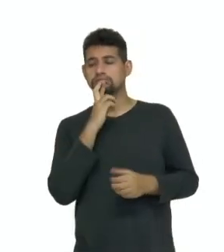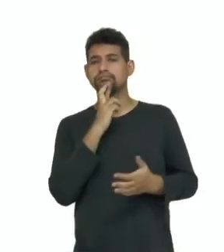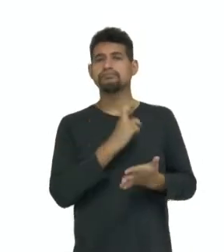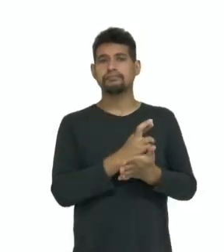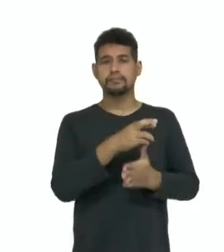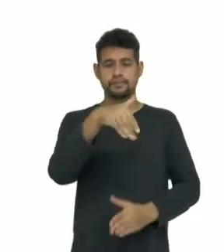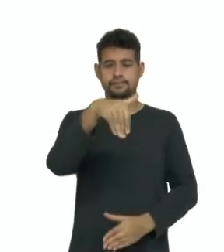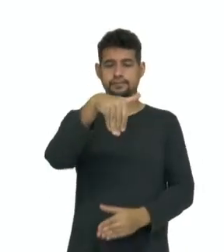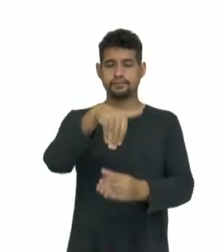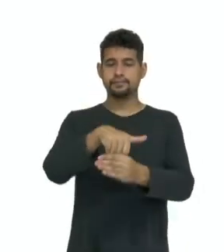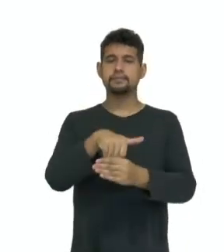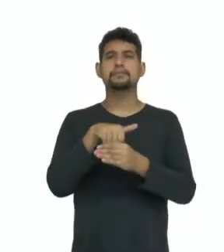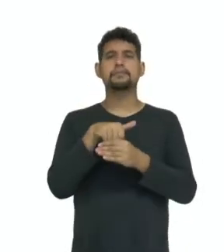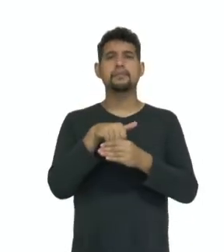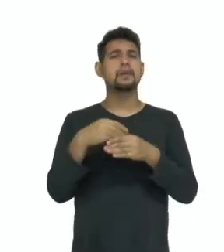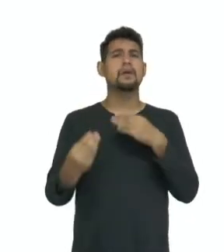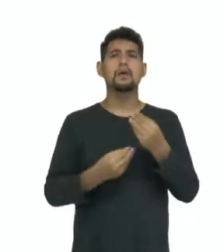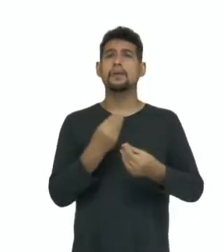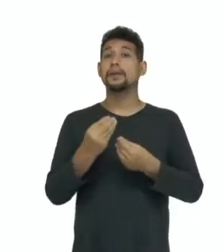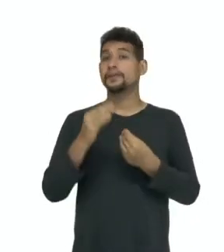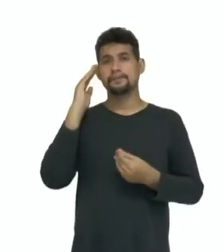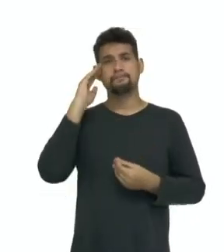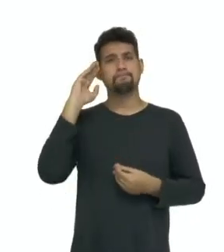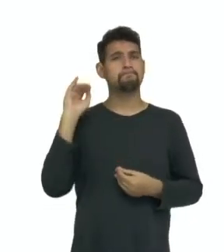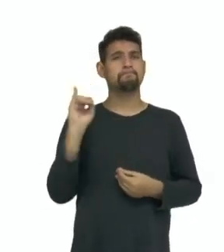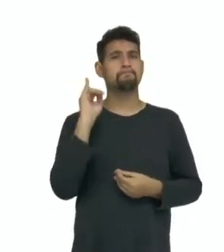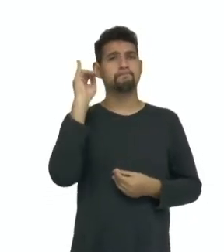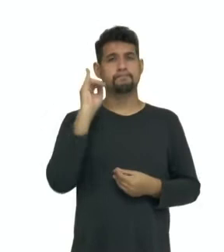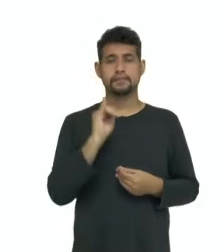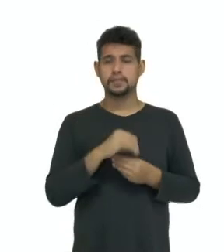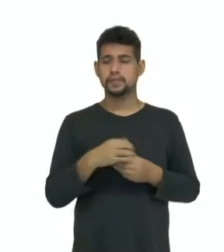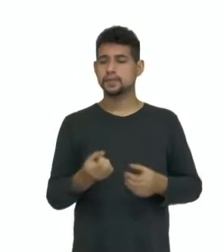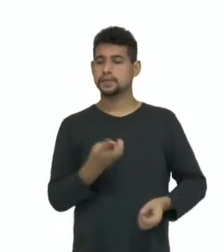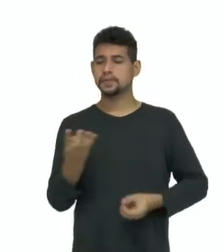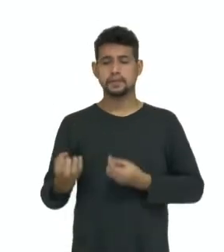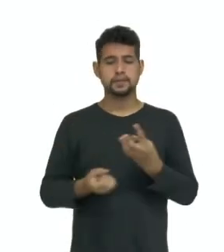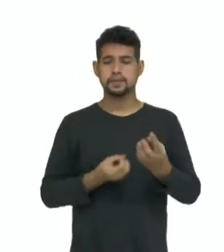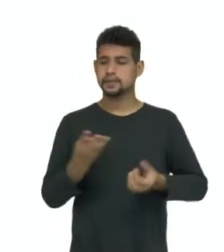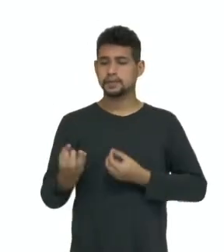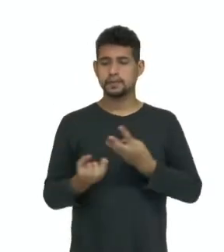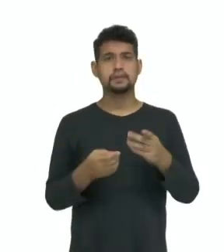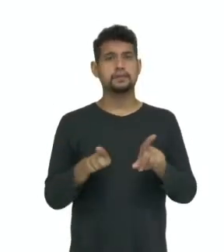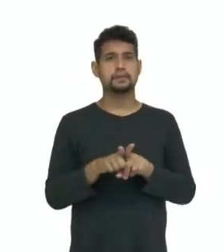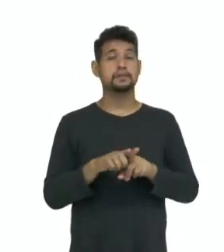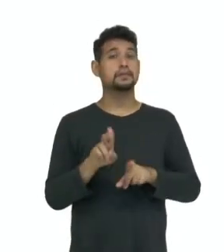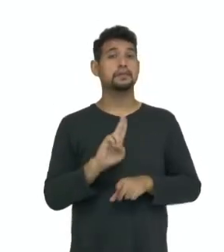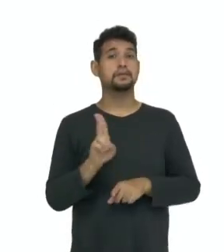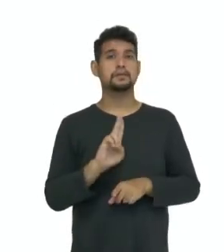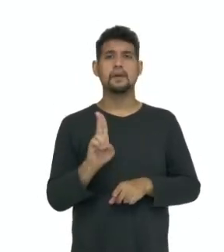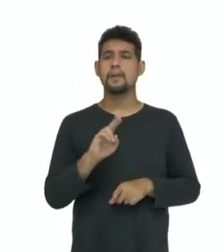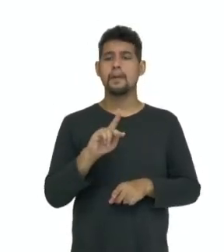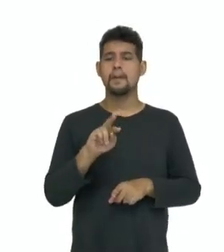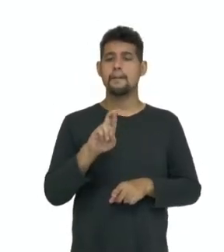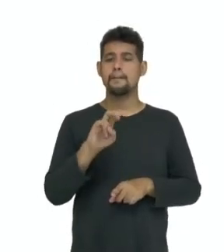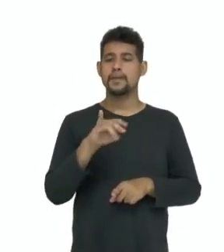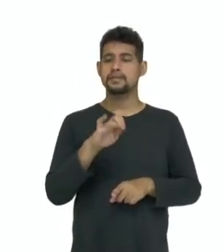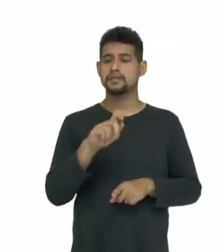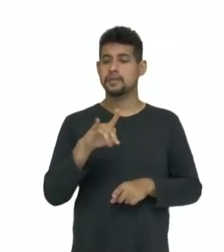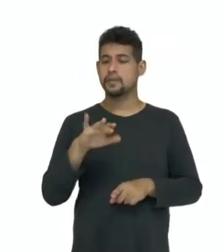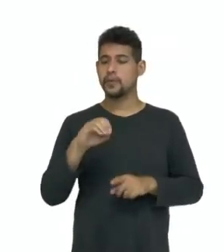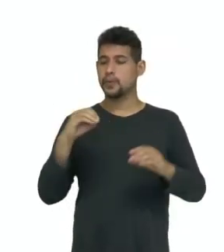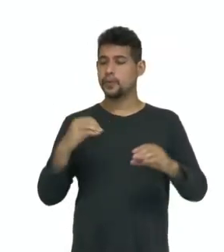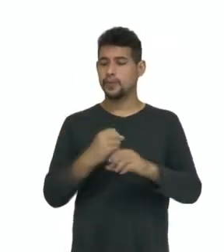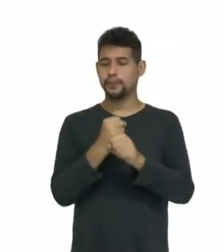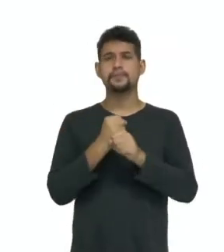dessa eleição por meio do princípio fundamental da contagem, que também conhecemos como princípio